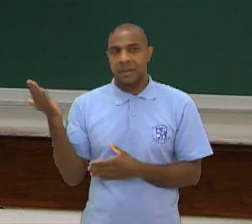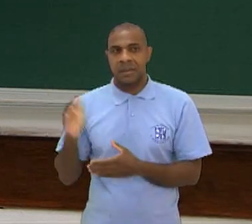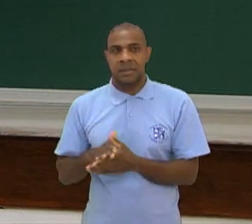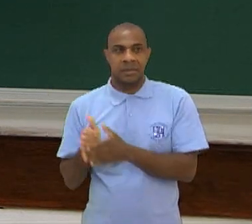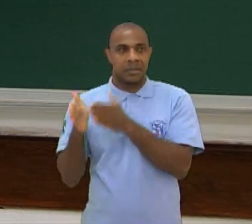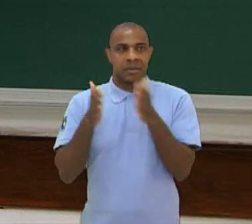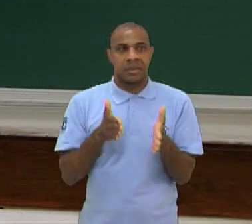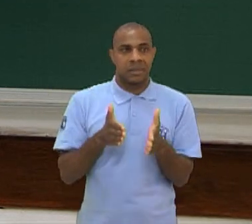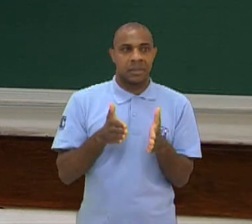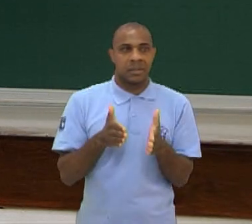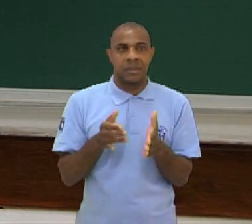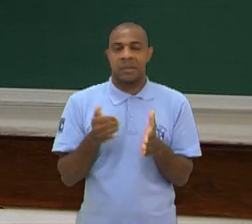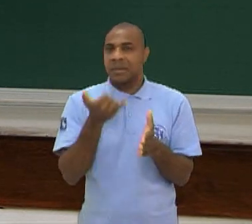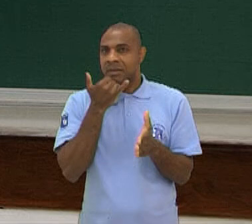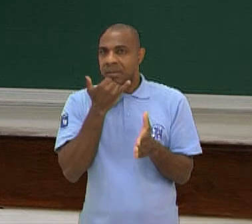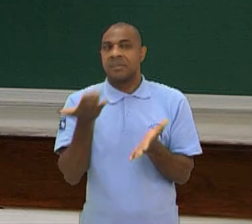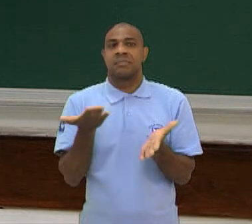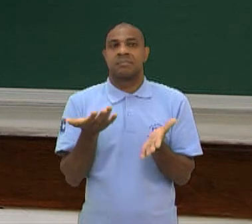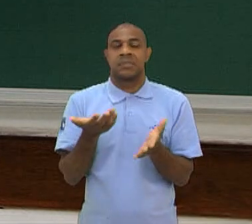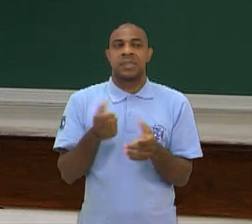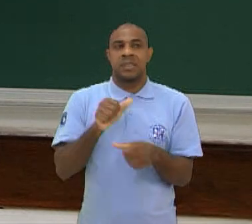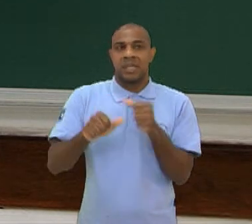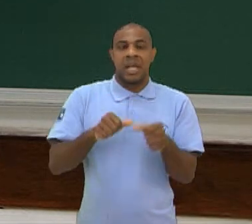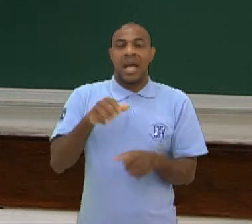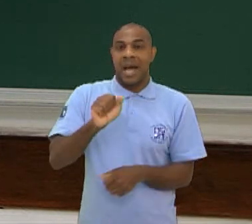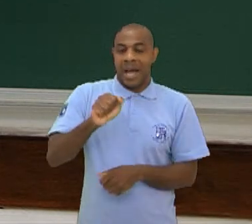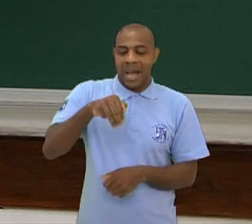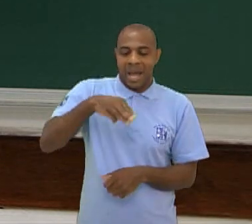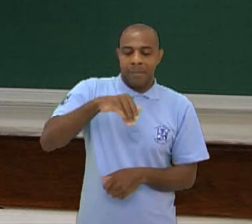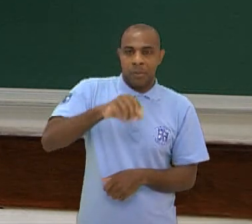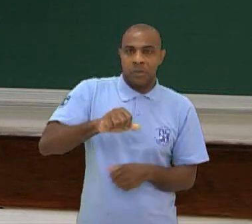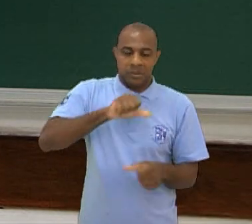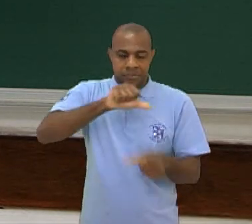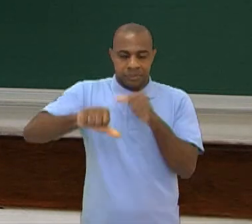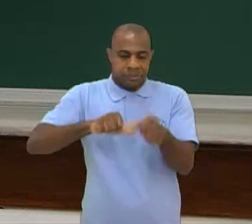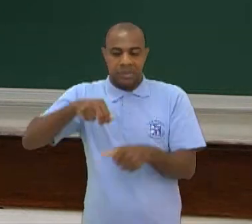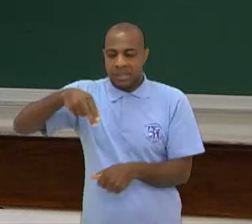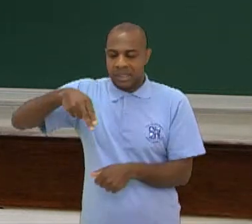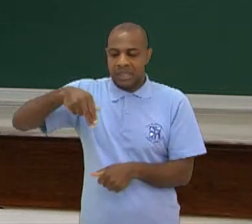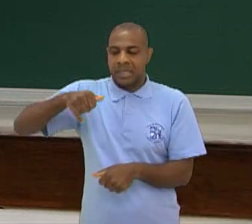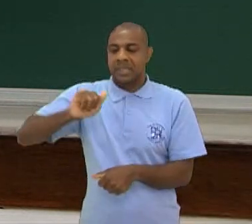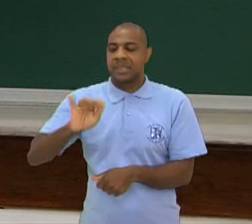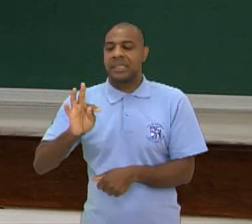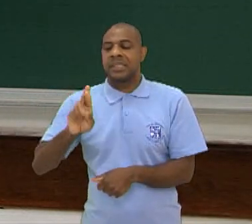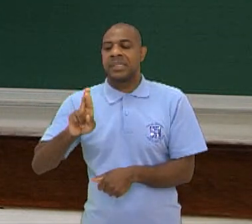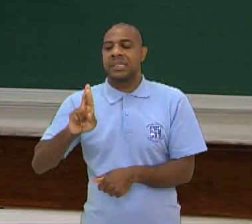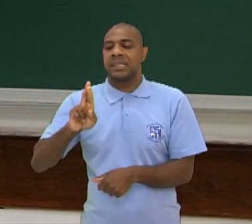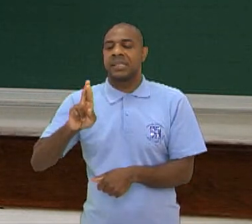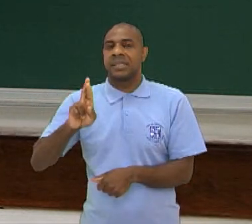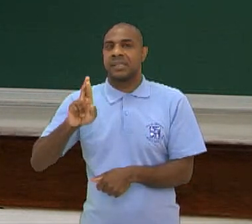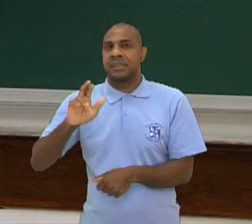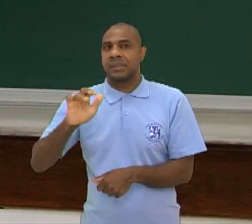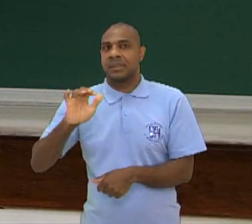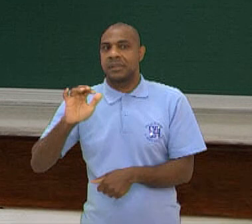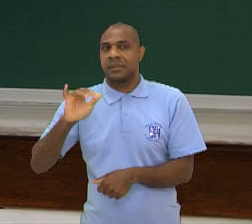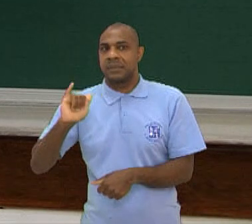nitratação, você transforma a amônia em nitrito, que é o que estava falando no texto lá que era usado, tá? Então, nitratação e depois ali